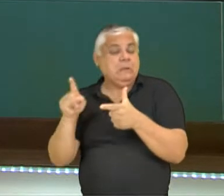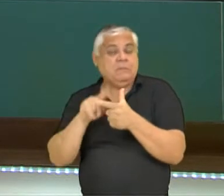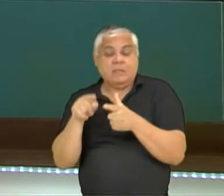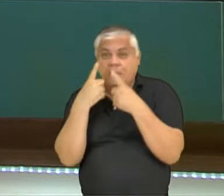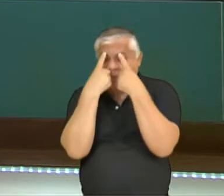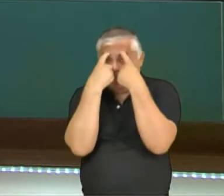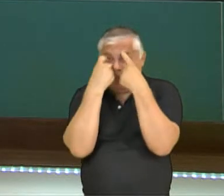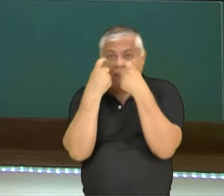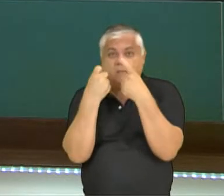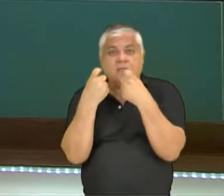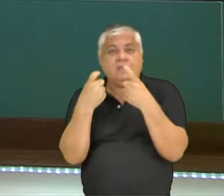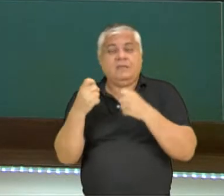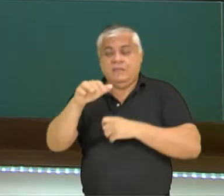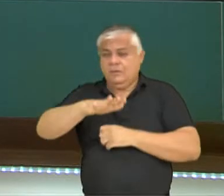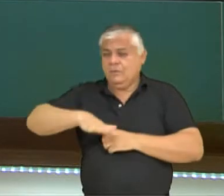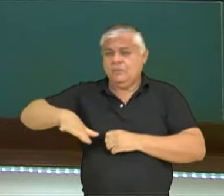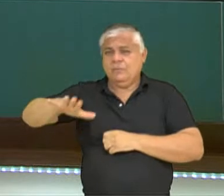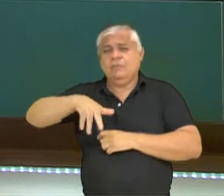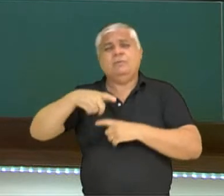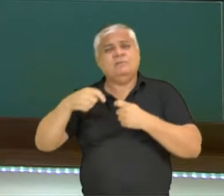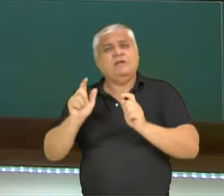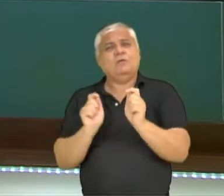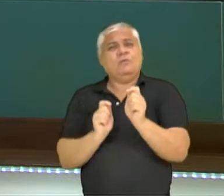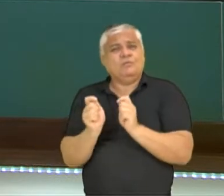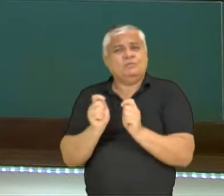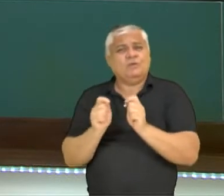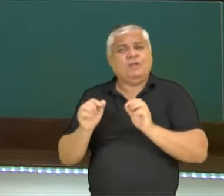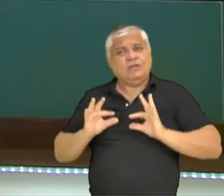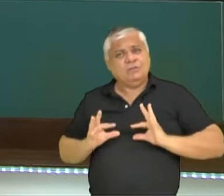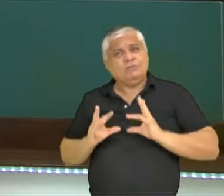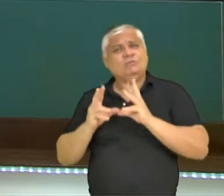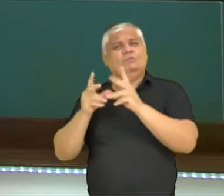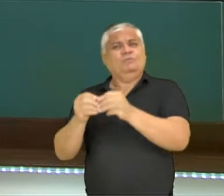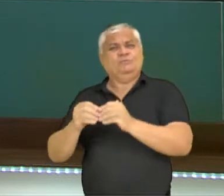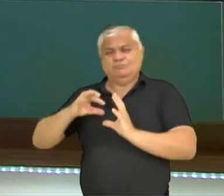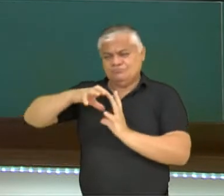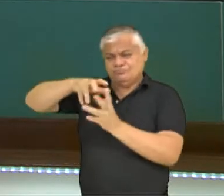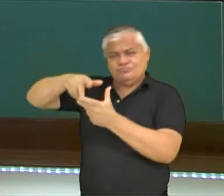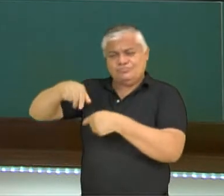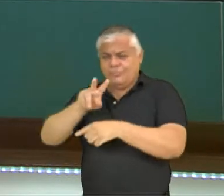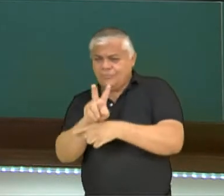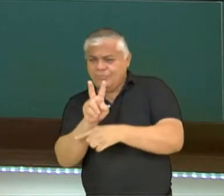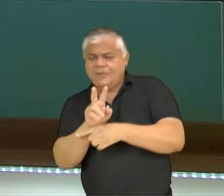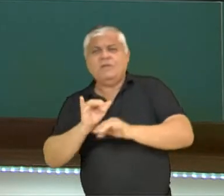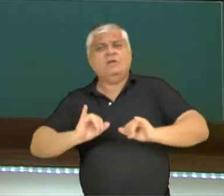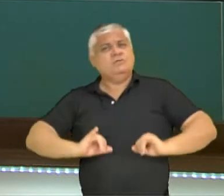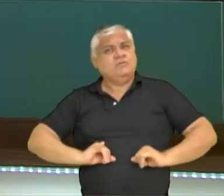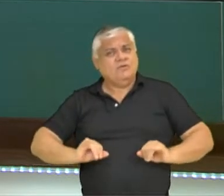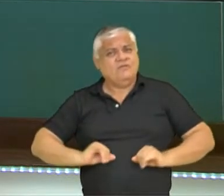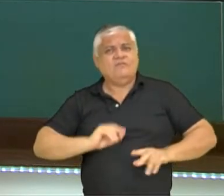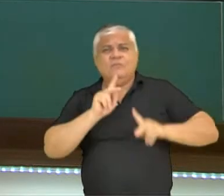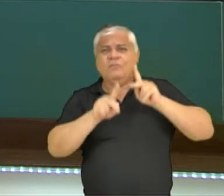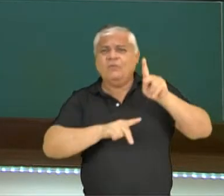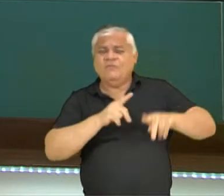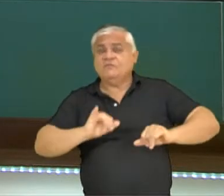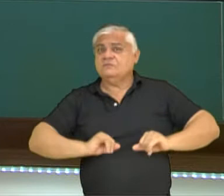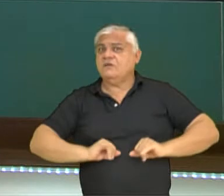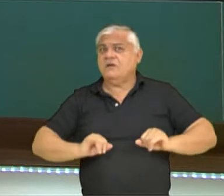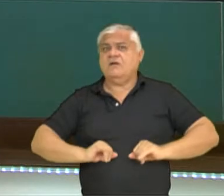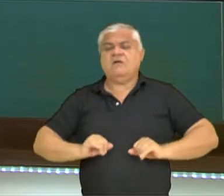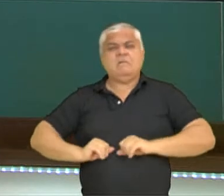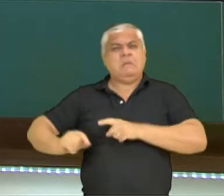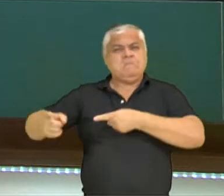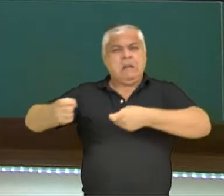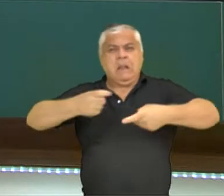agressivas e adversas que deveriam ser controladas por todo o planeta, porque víamos o sofrimento da população. Nesse sofrimento